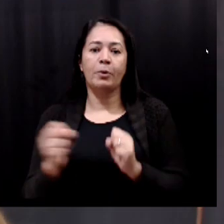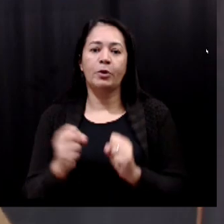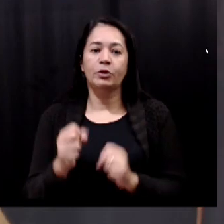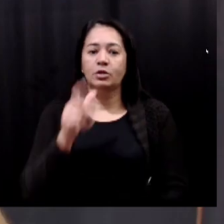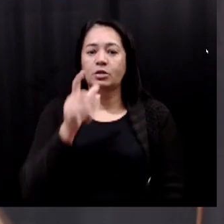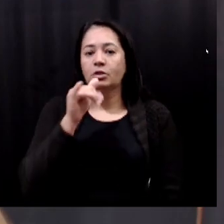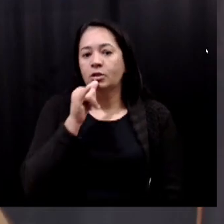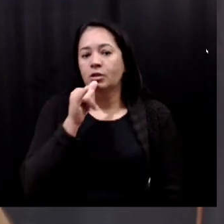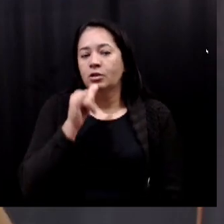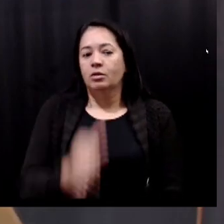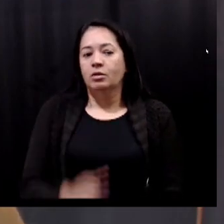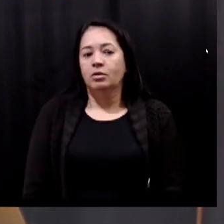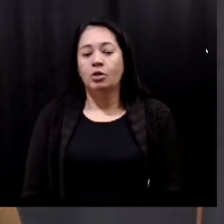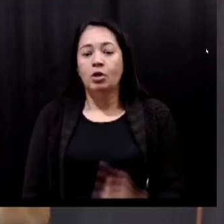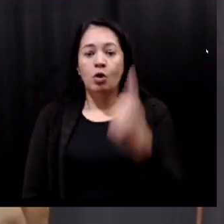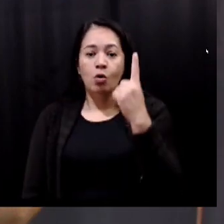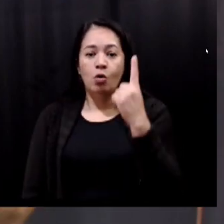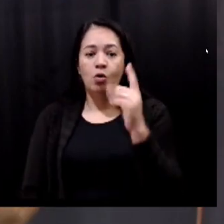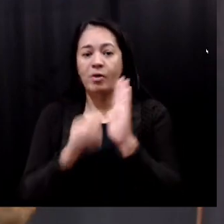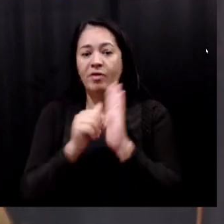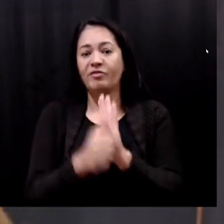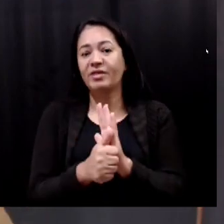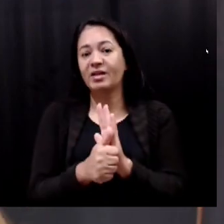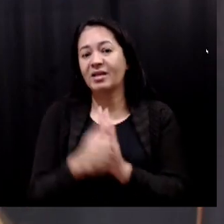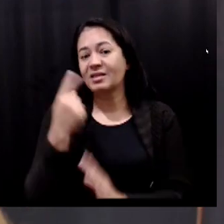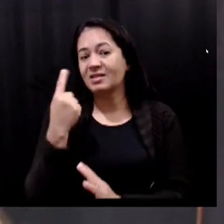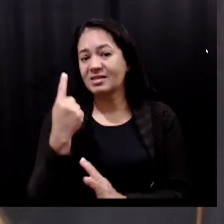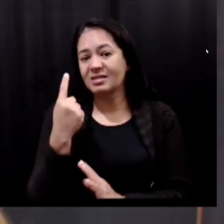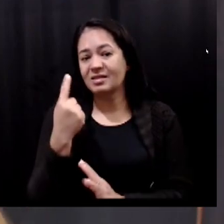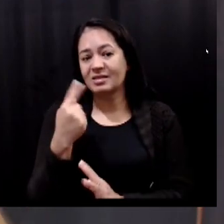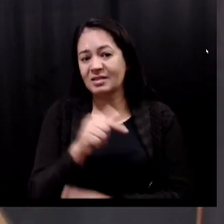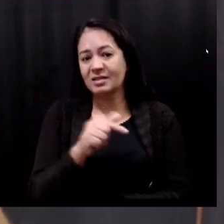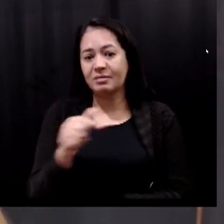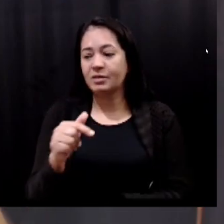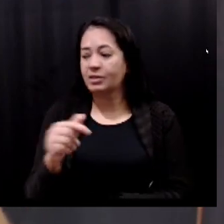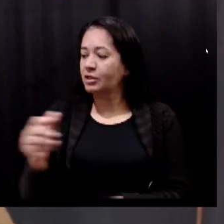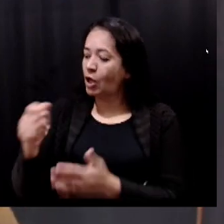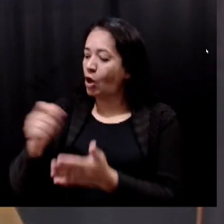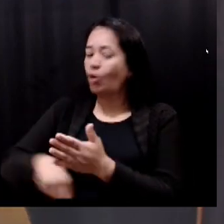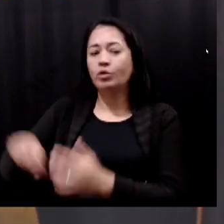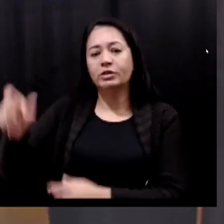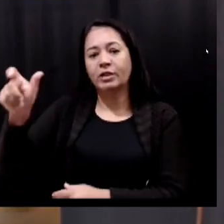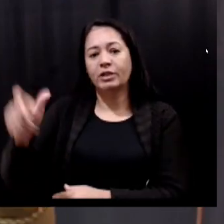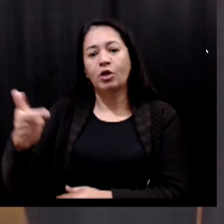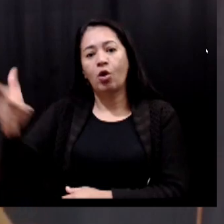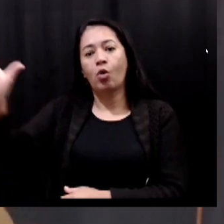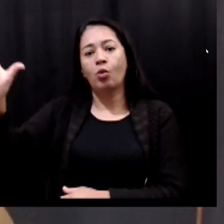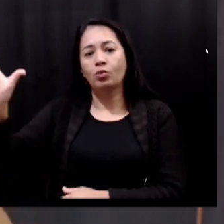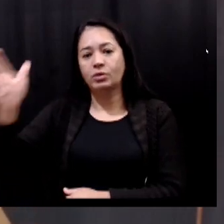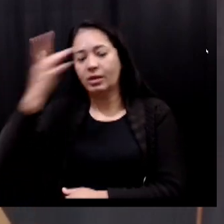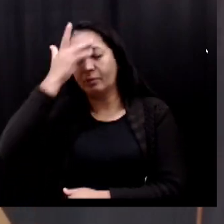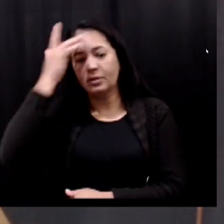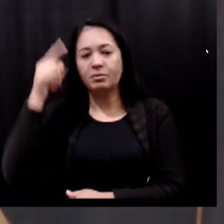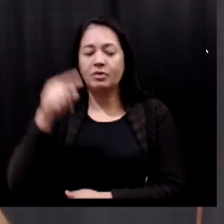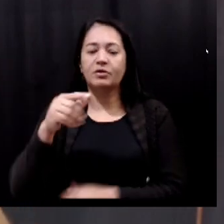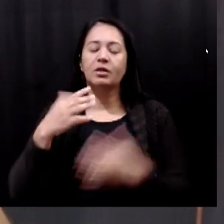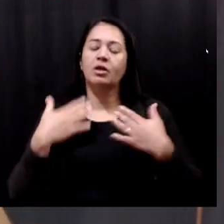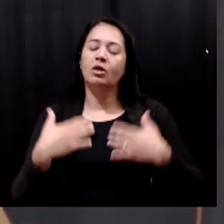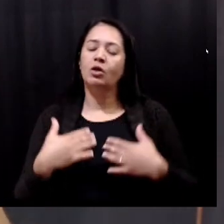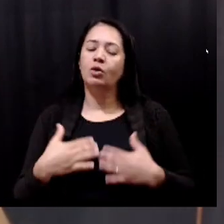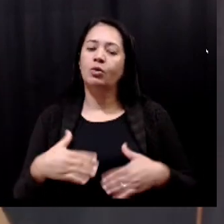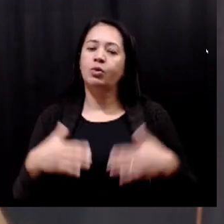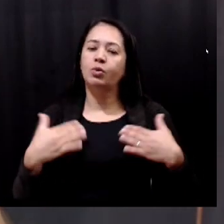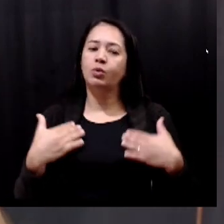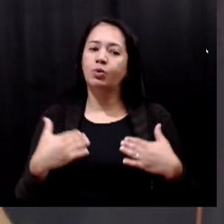por semana, contratar uma pessoa para cuidar daquela pessoa para que a gente possa respirar, para que a gente possa sair, para que a gente possa ir num